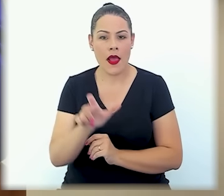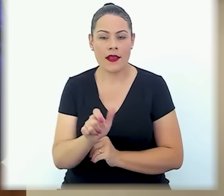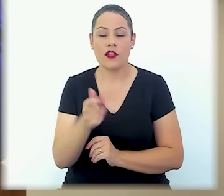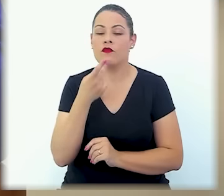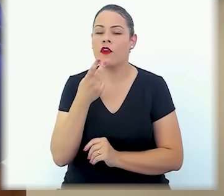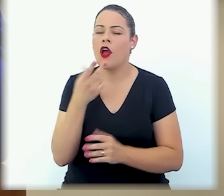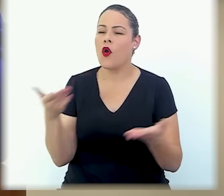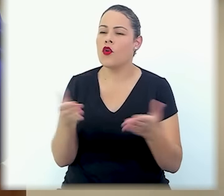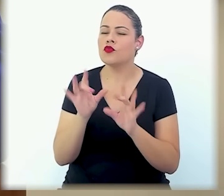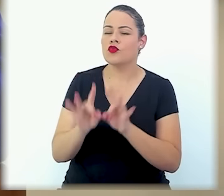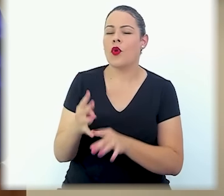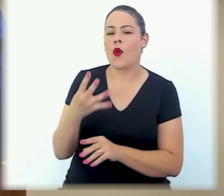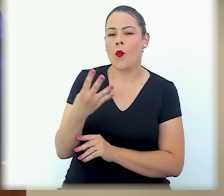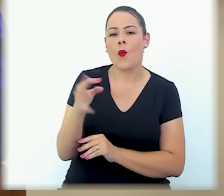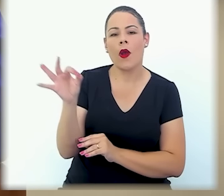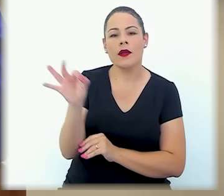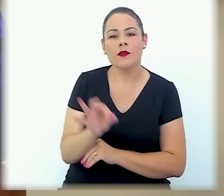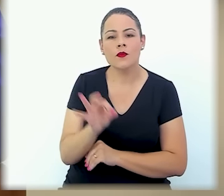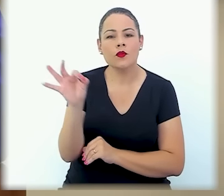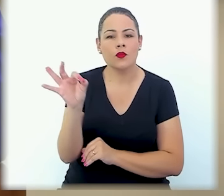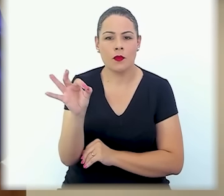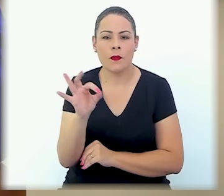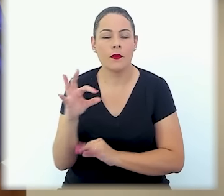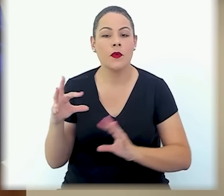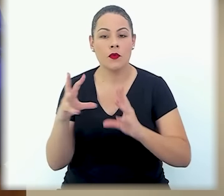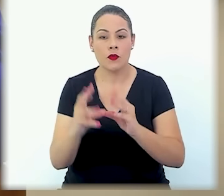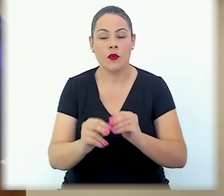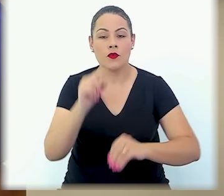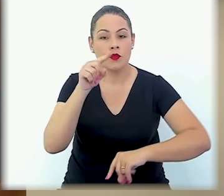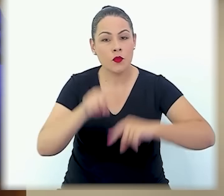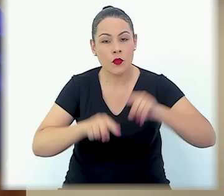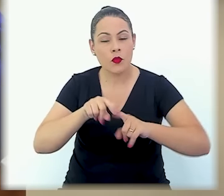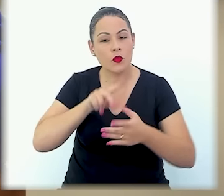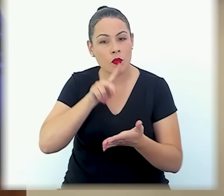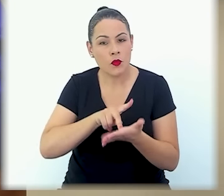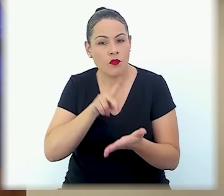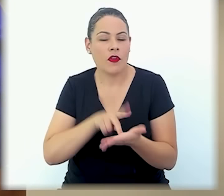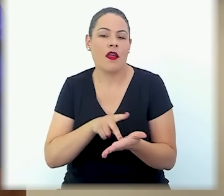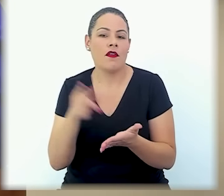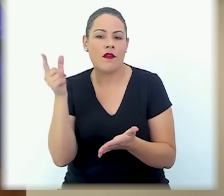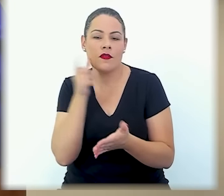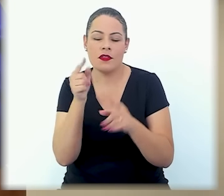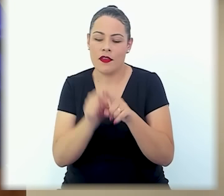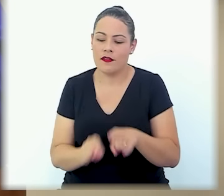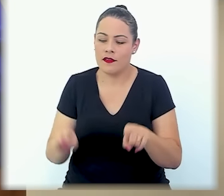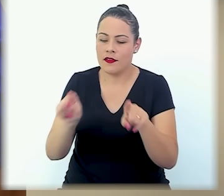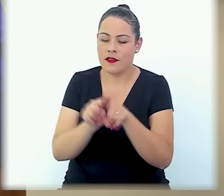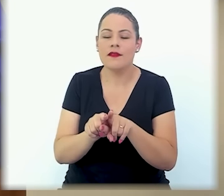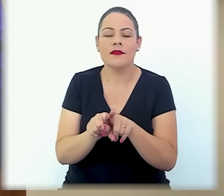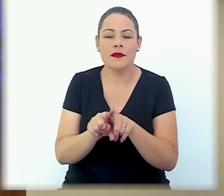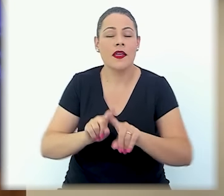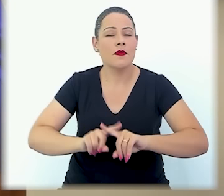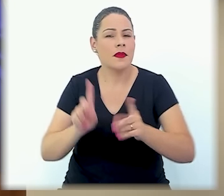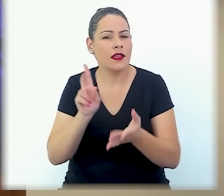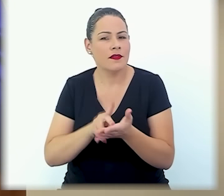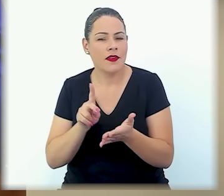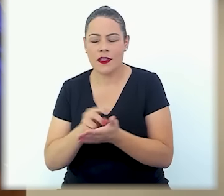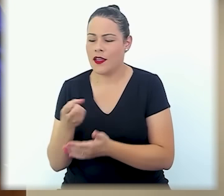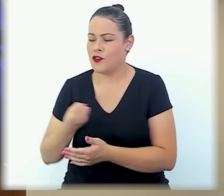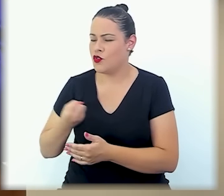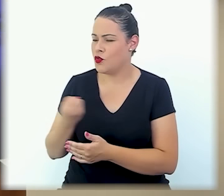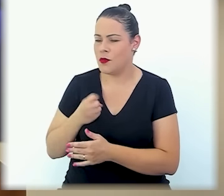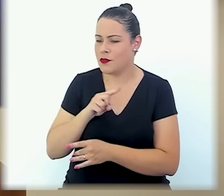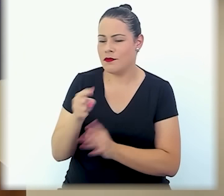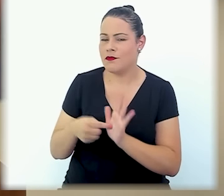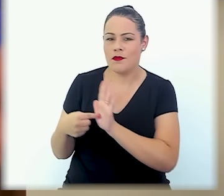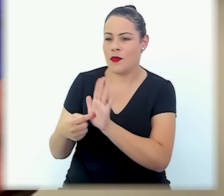Hoje falam que é 4% de resíduos que que é recuperado, né? Mas, na verdade, esse